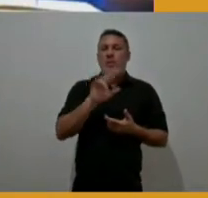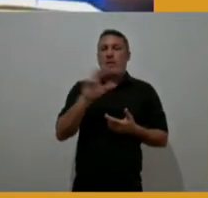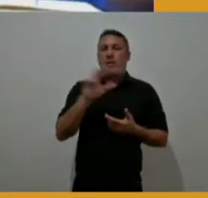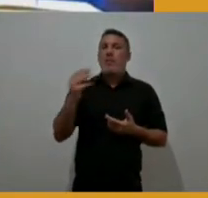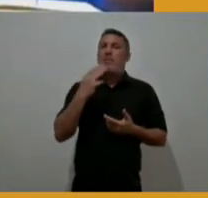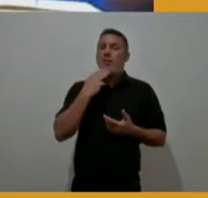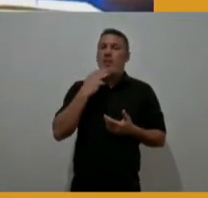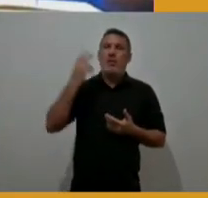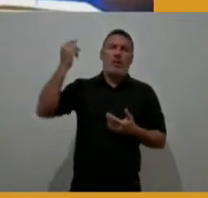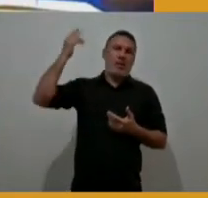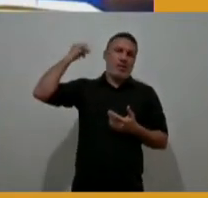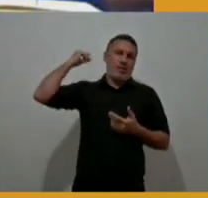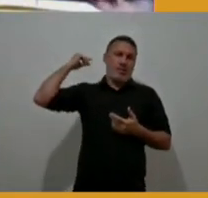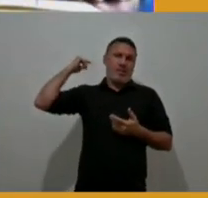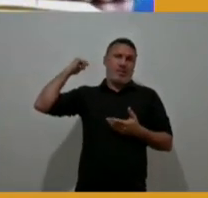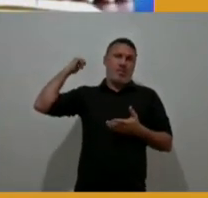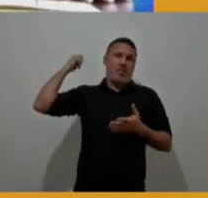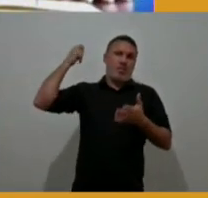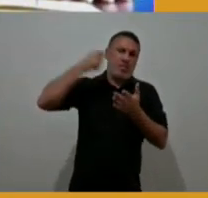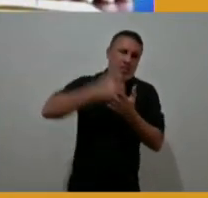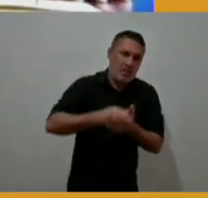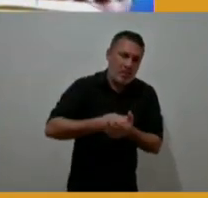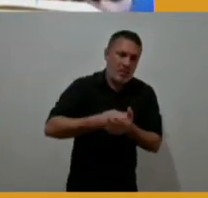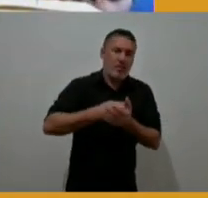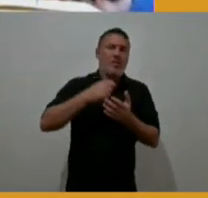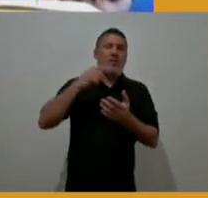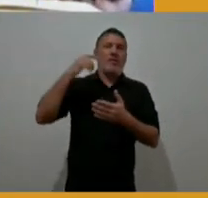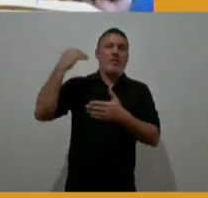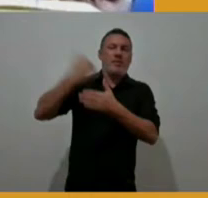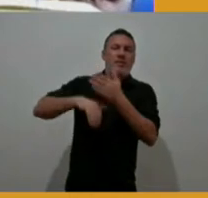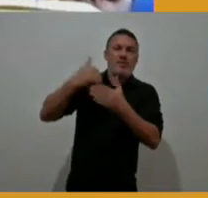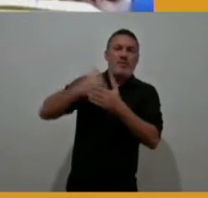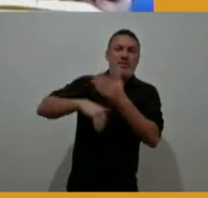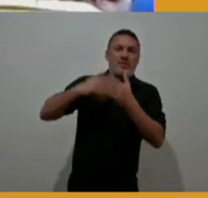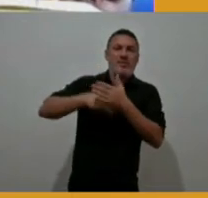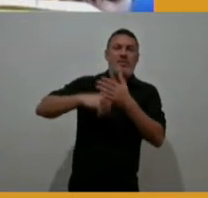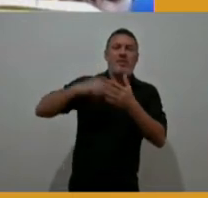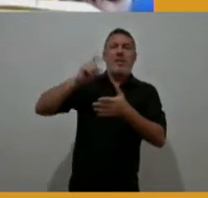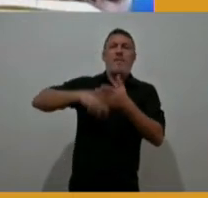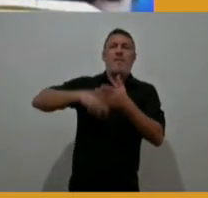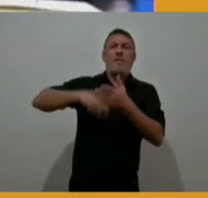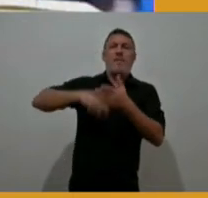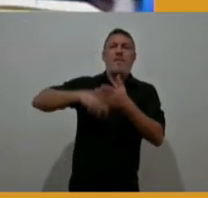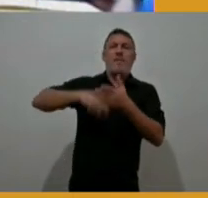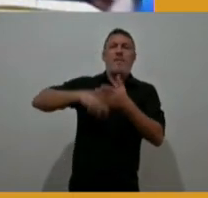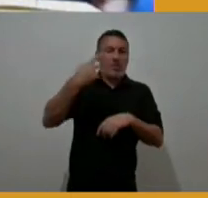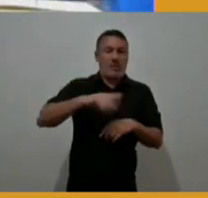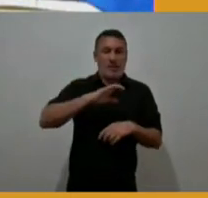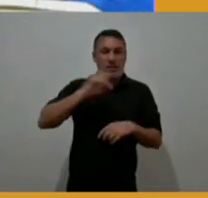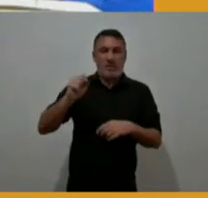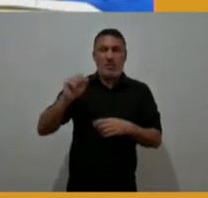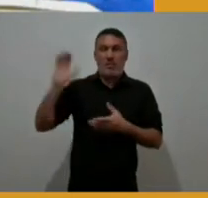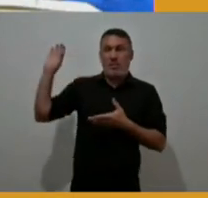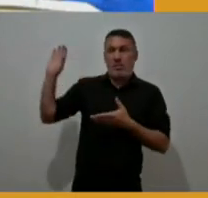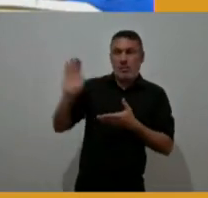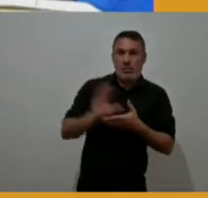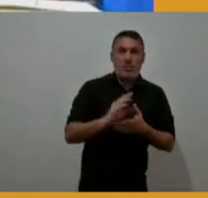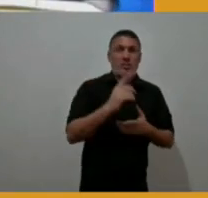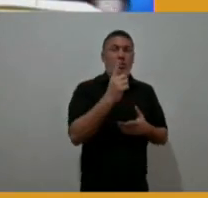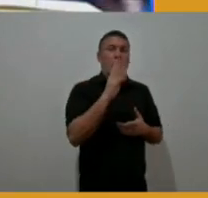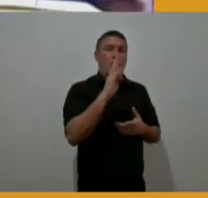que eu fiz na exploração de poços de petróleo aqui no sul do estado do Espírito Santo. E esse R$1,5 bilhão que eu recebi, uma parte, estou recebendo todo